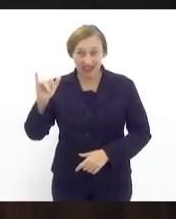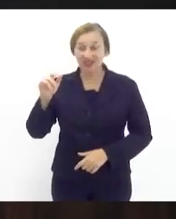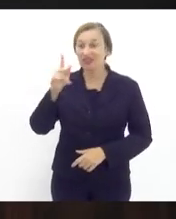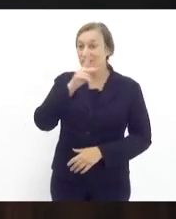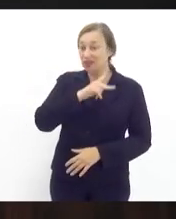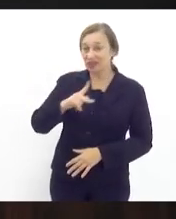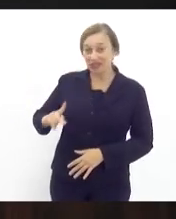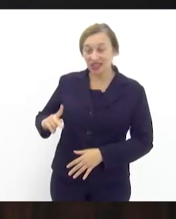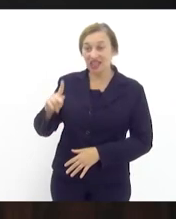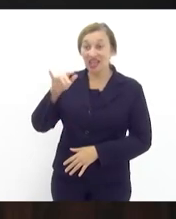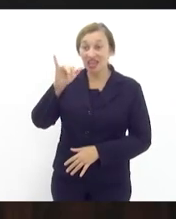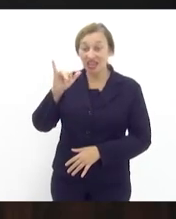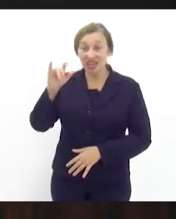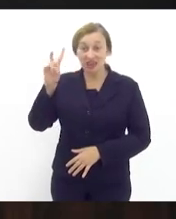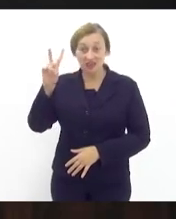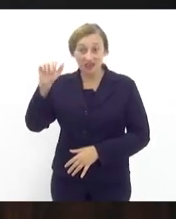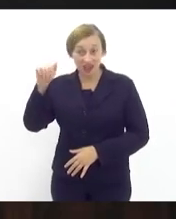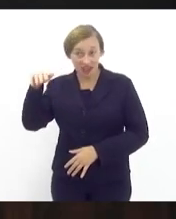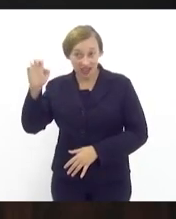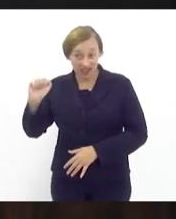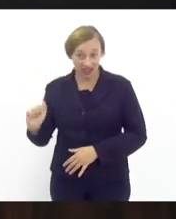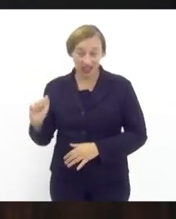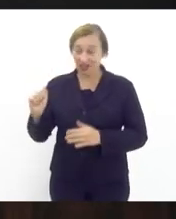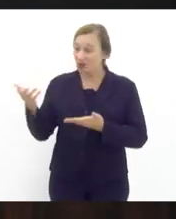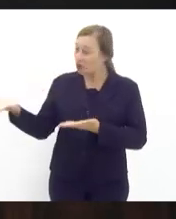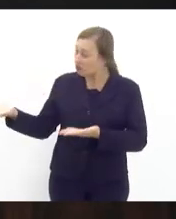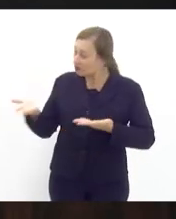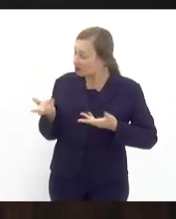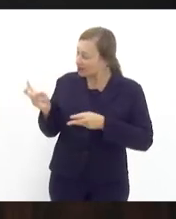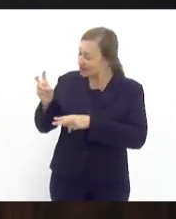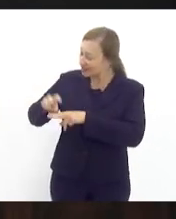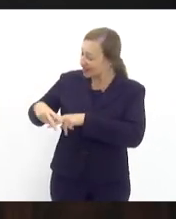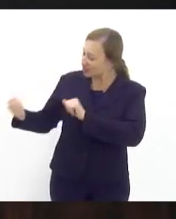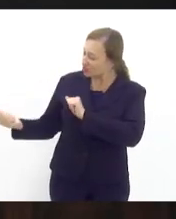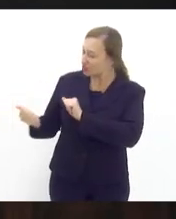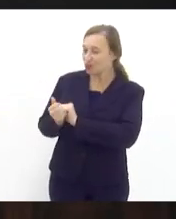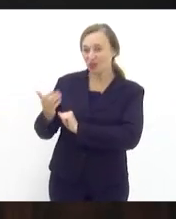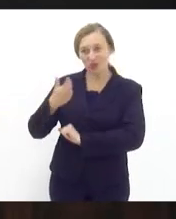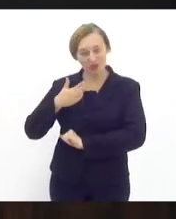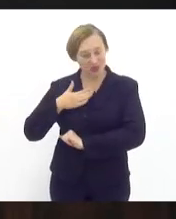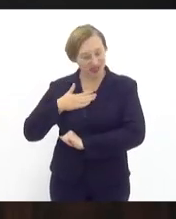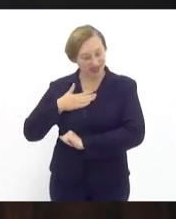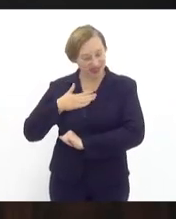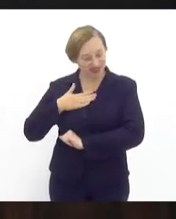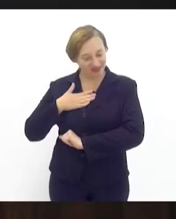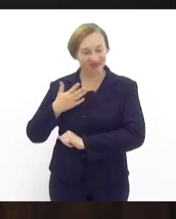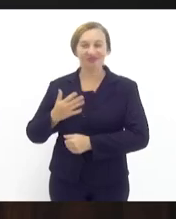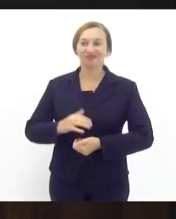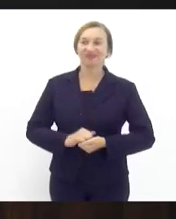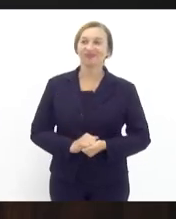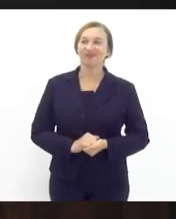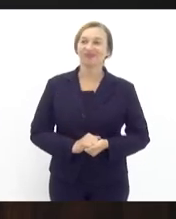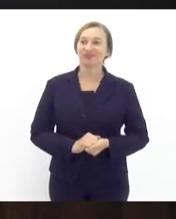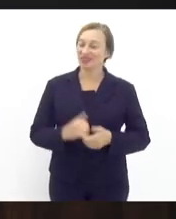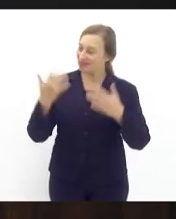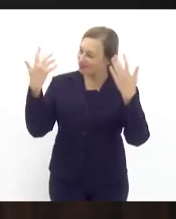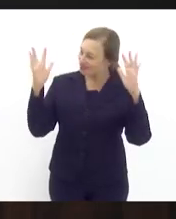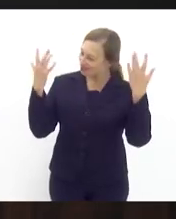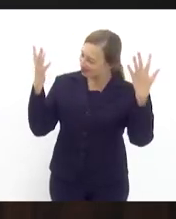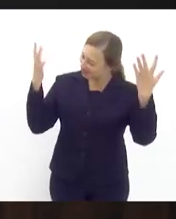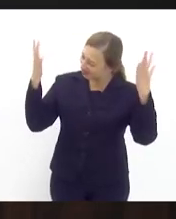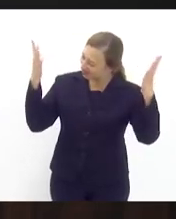Ivana Bastos Ivana Gostaria de convidá-la para sentar-se aqui ao meu lado a forma foi